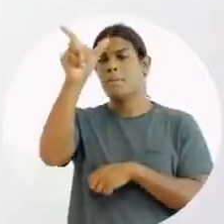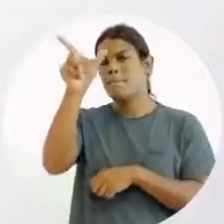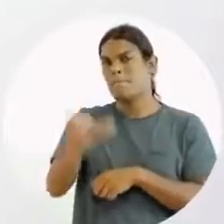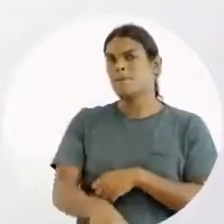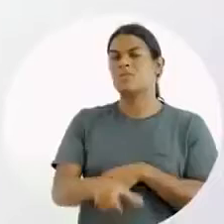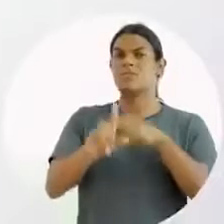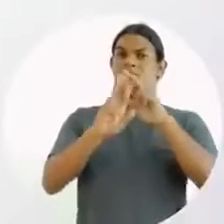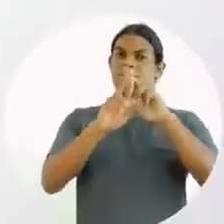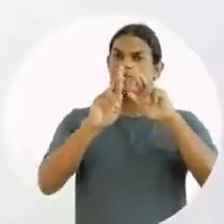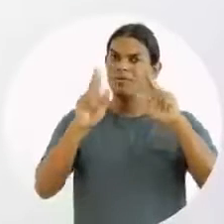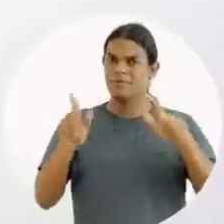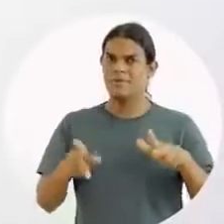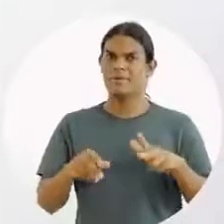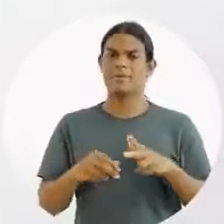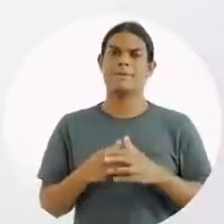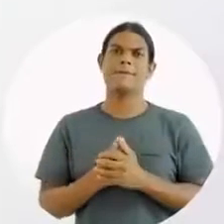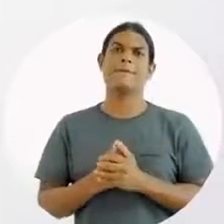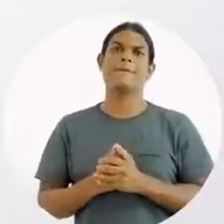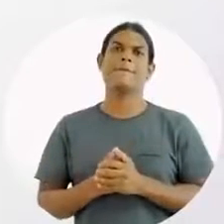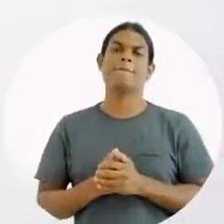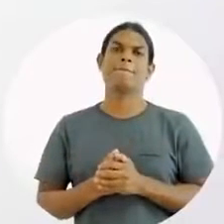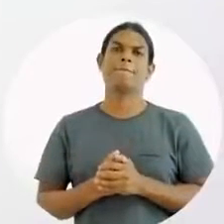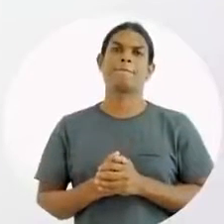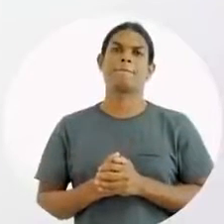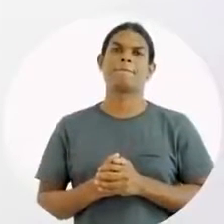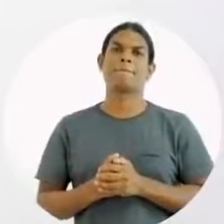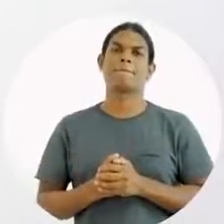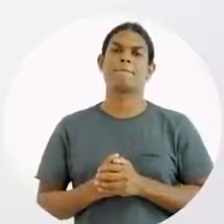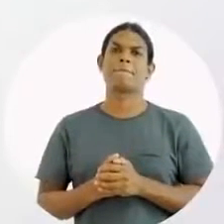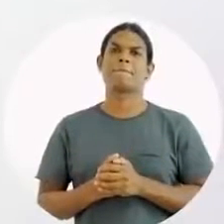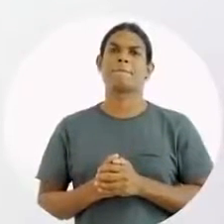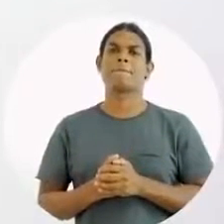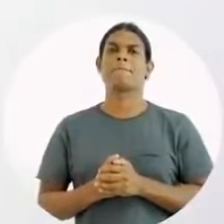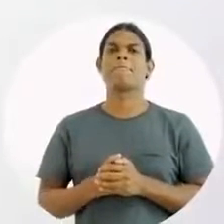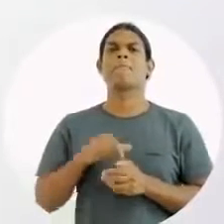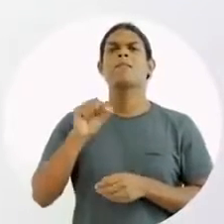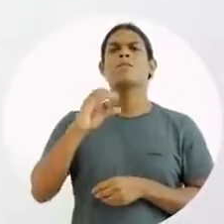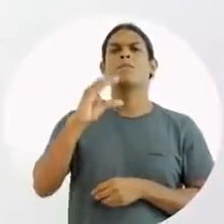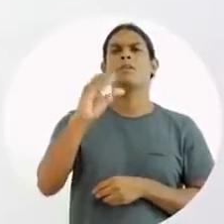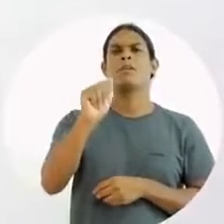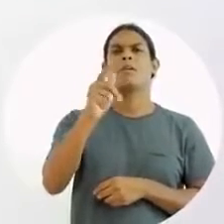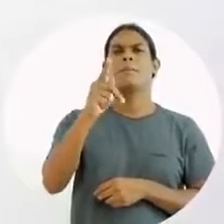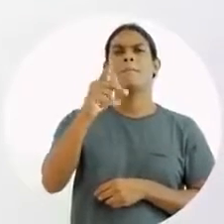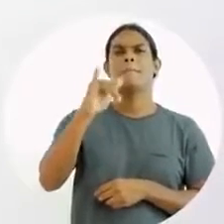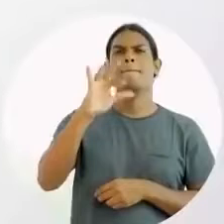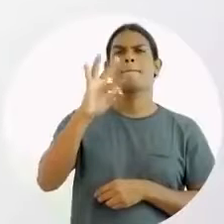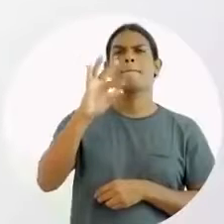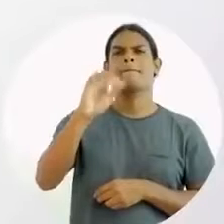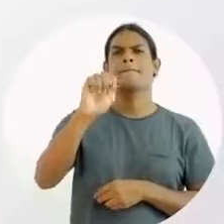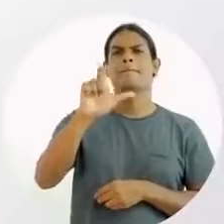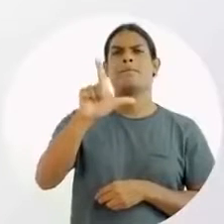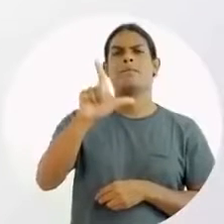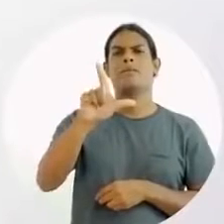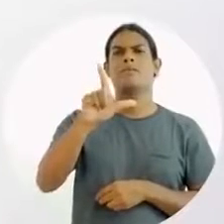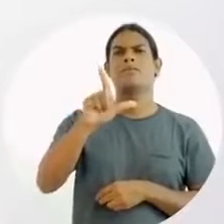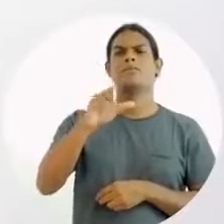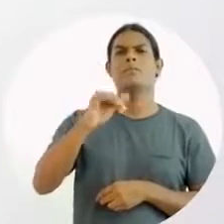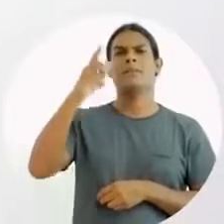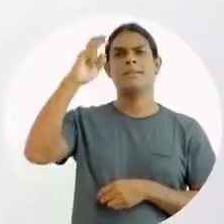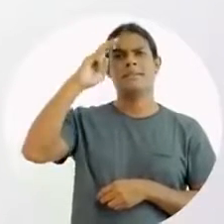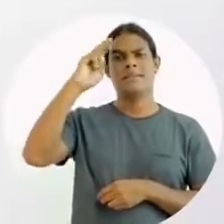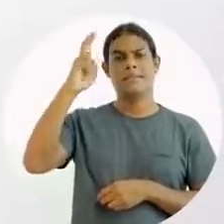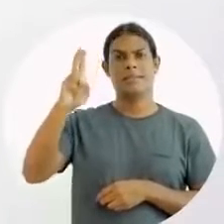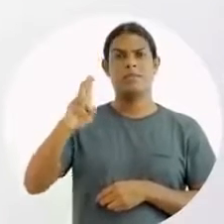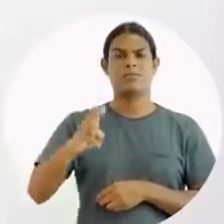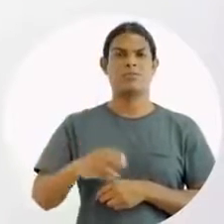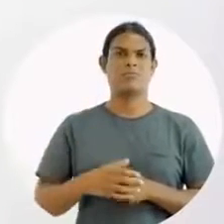competências comportamentais. Isso foi talento humano. E capital intelectual, o que é que seria?